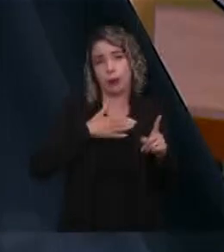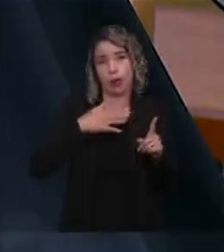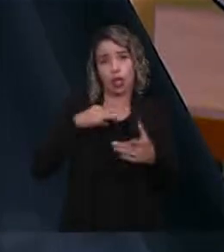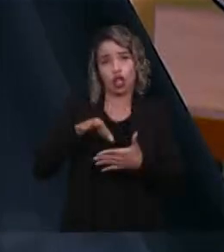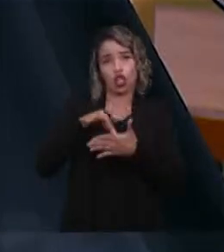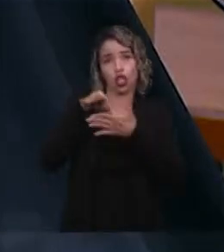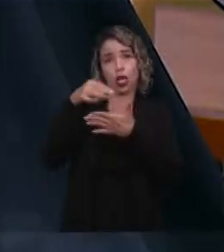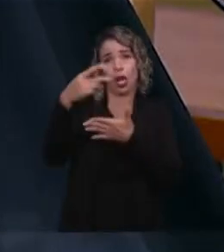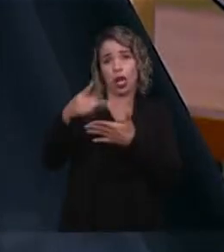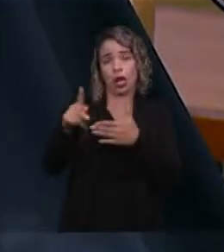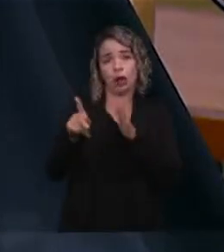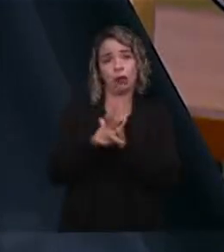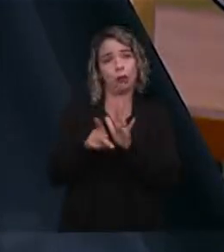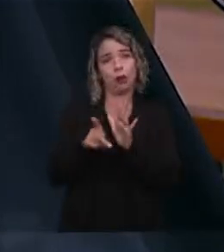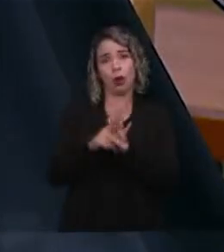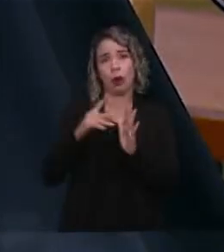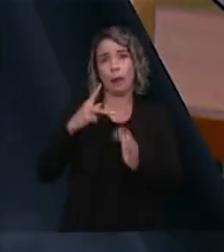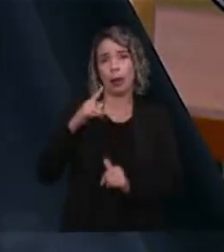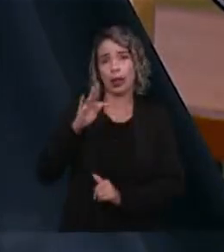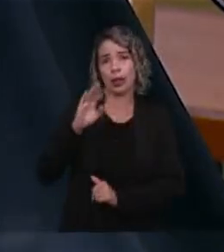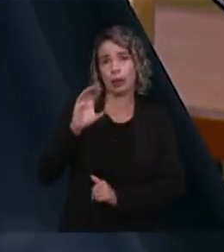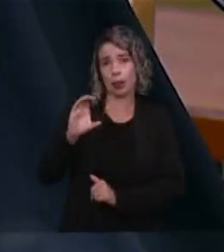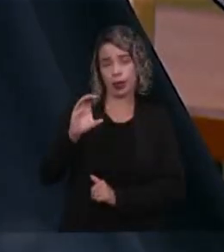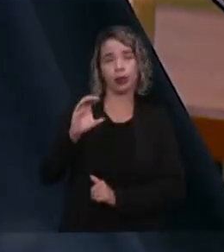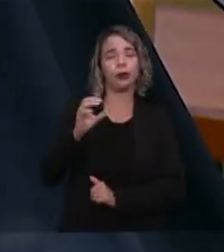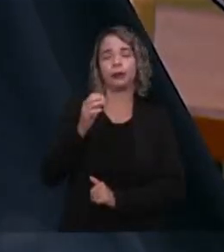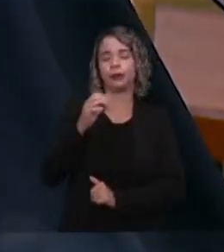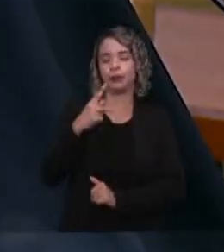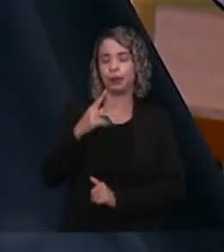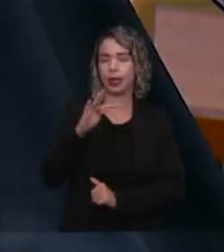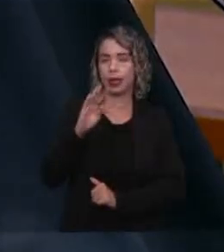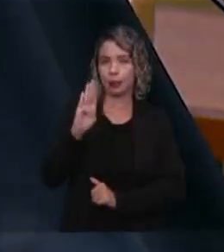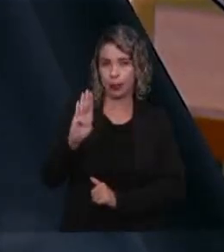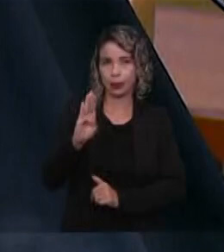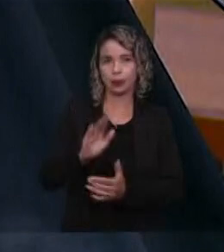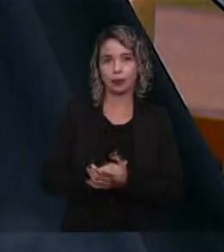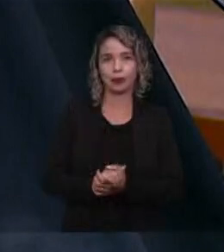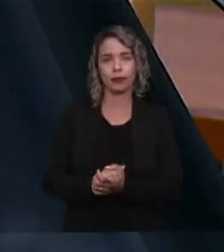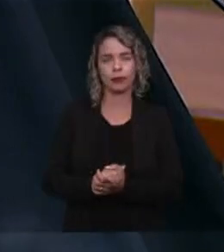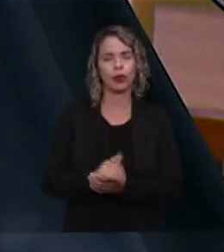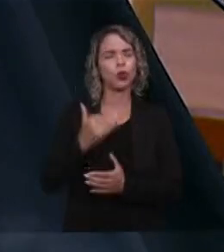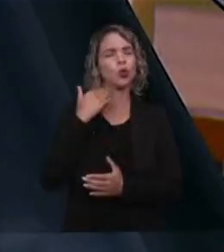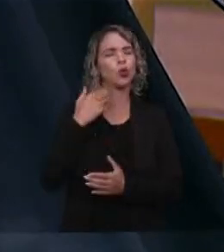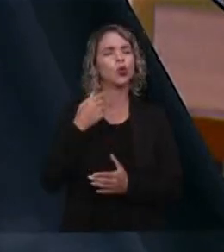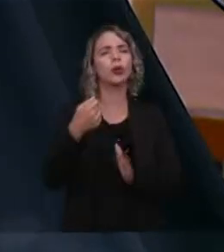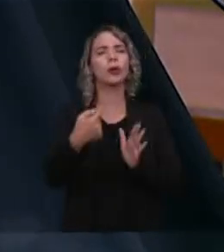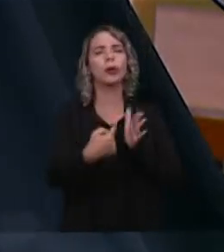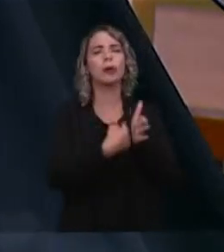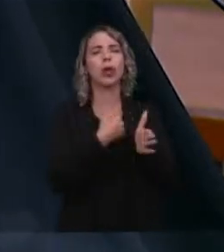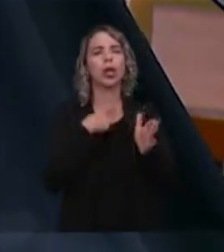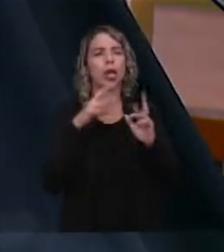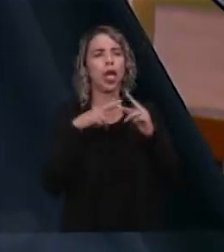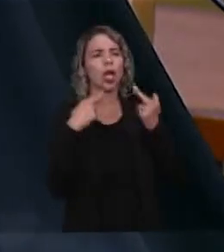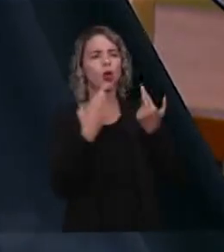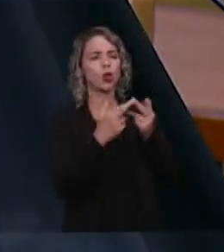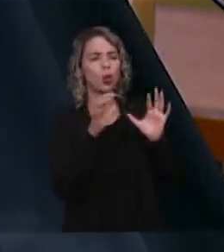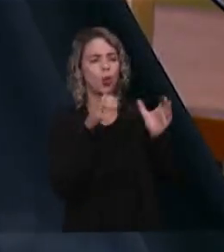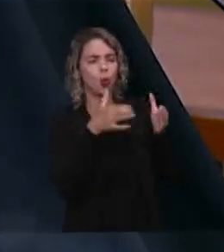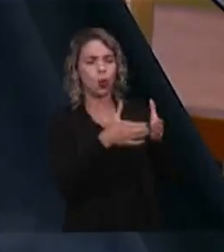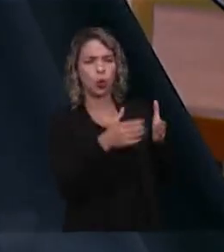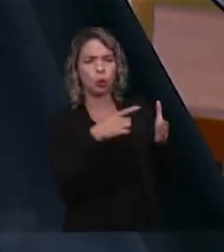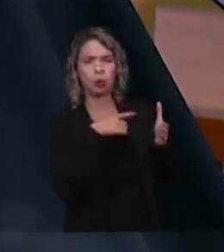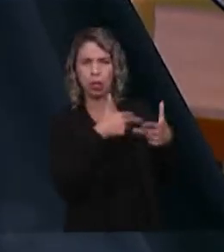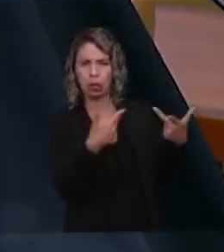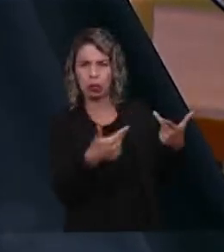a indicação que chegou pela liderança do PTB no Senado. Juiz, isso foi numa reunião de bancada?